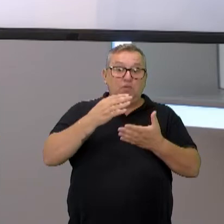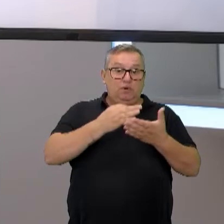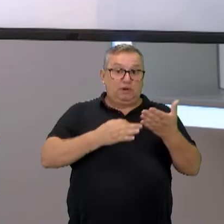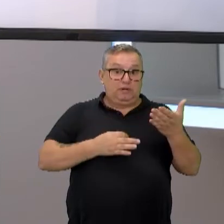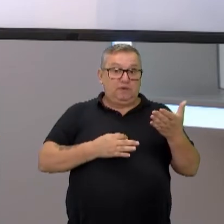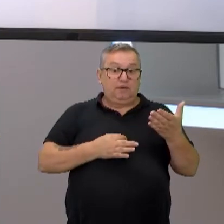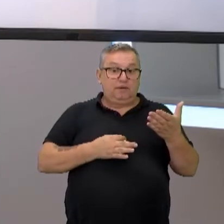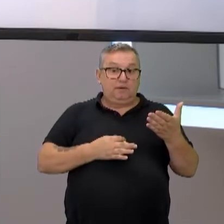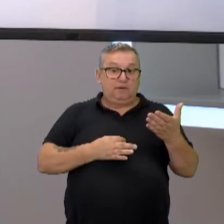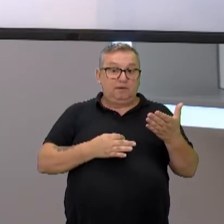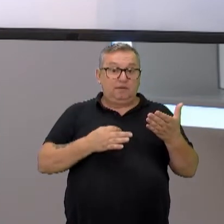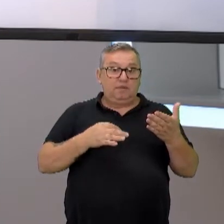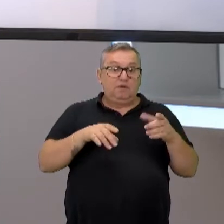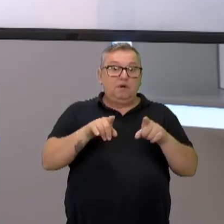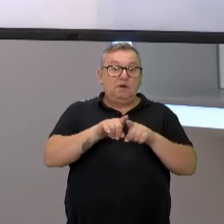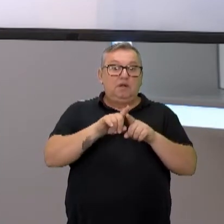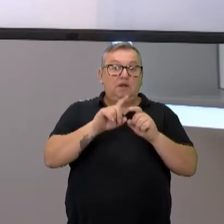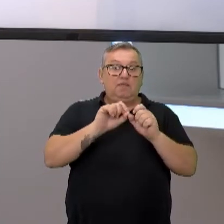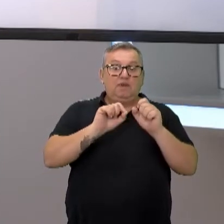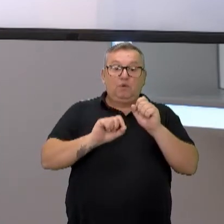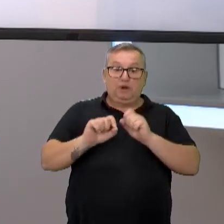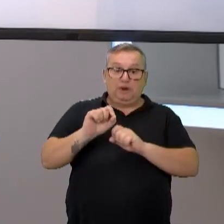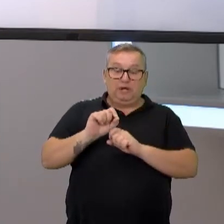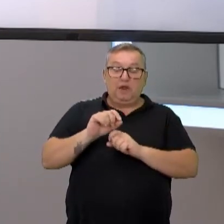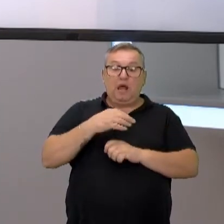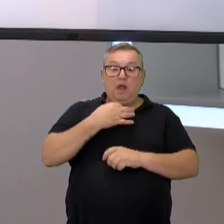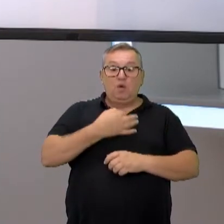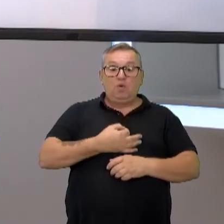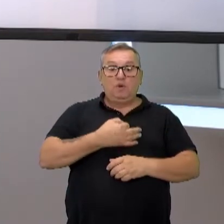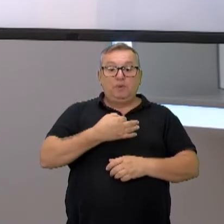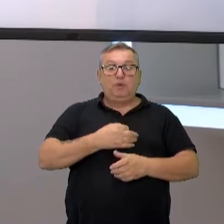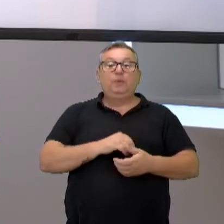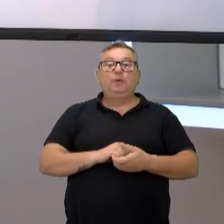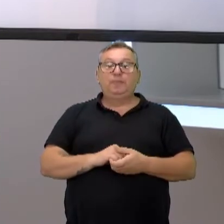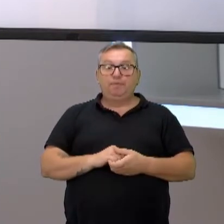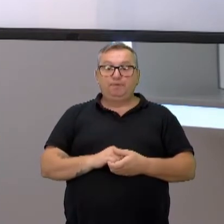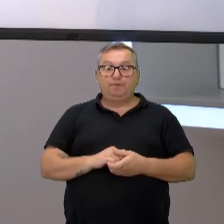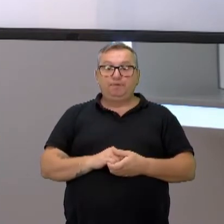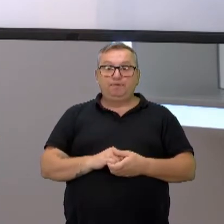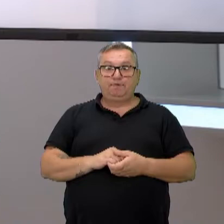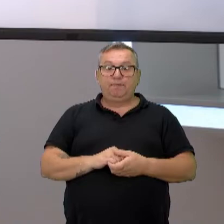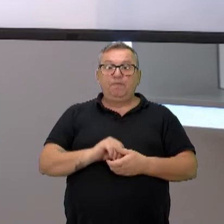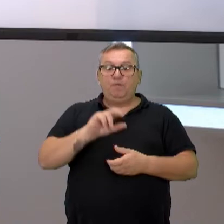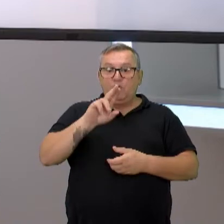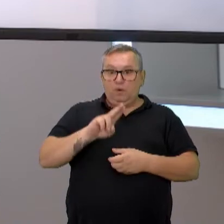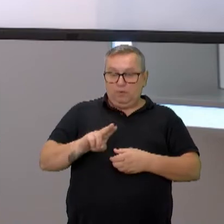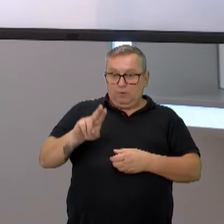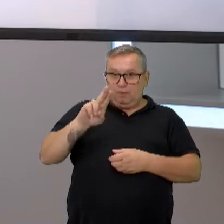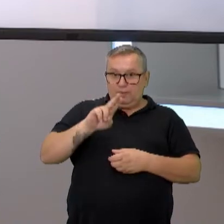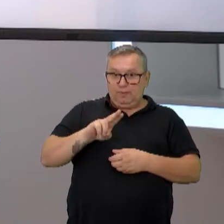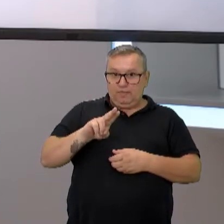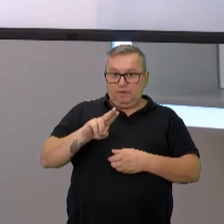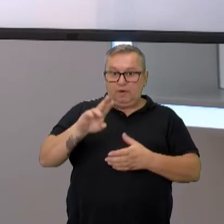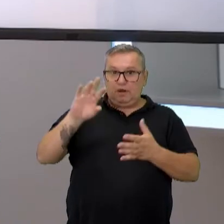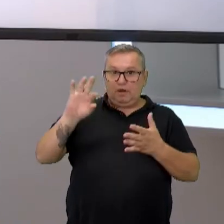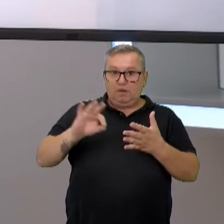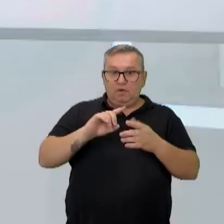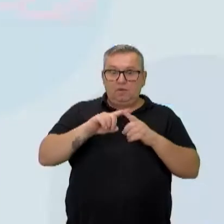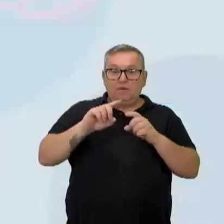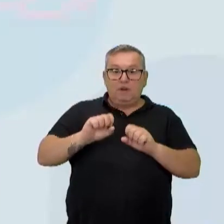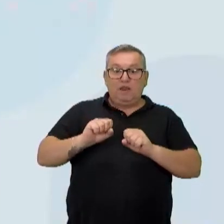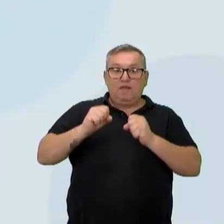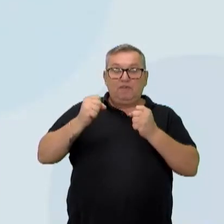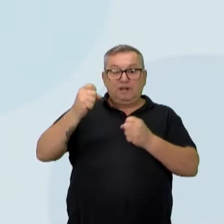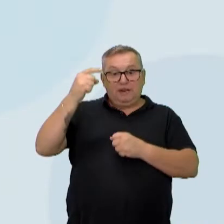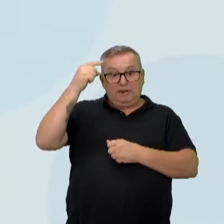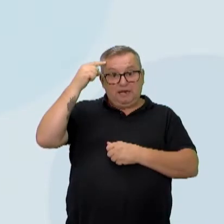avançando agora. E eu tenho que ir para o argumento. Então vamos lá. Um argumento utilizado pelo autor para defender a